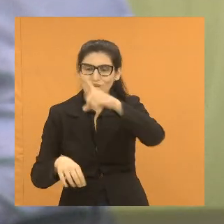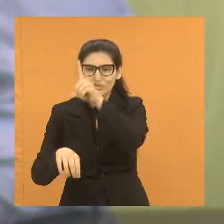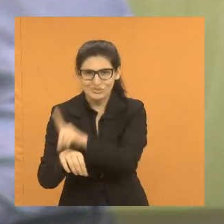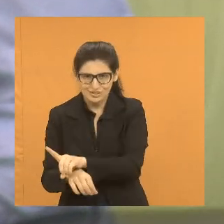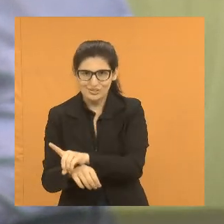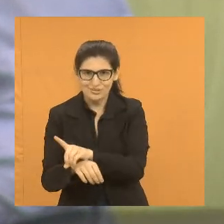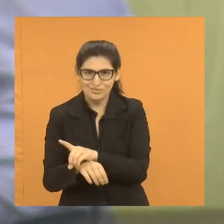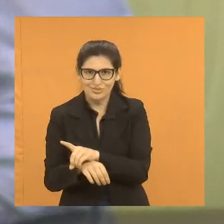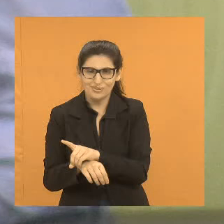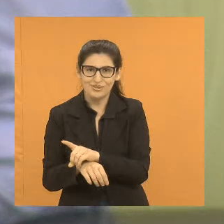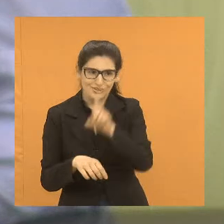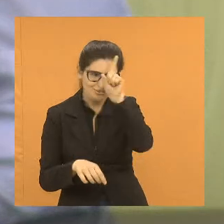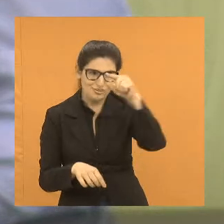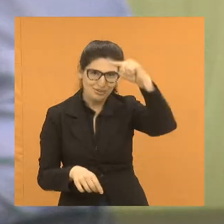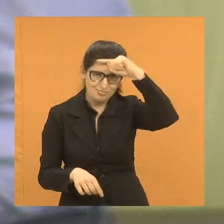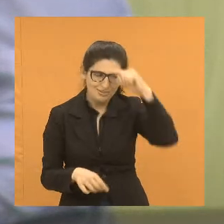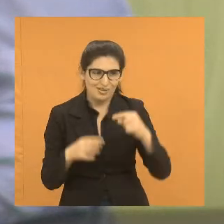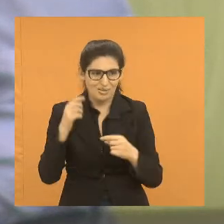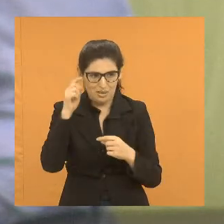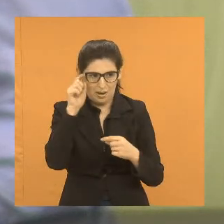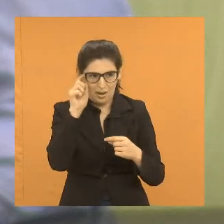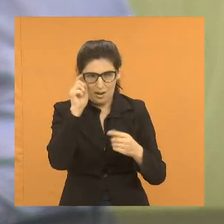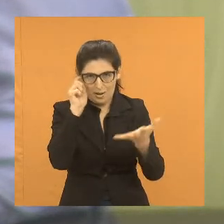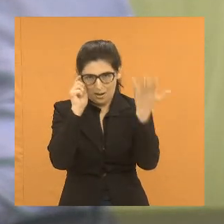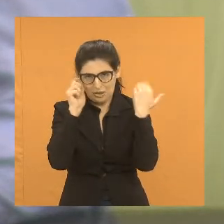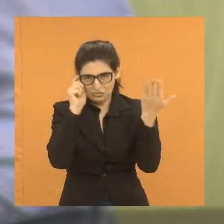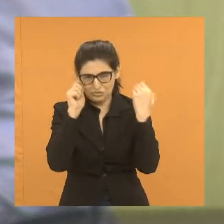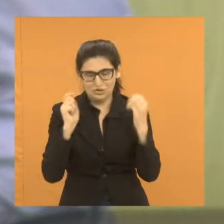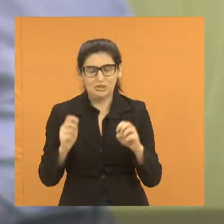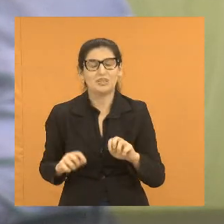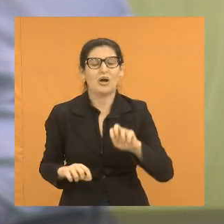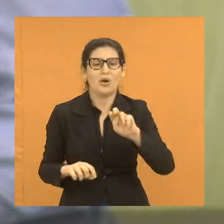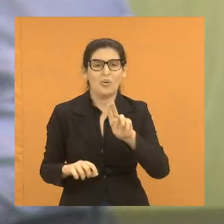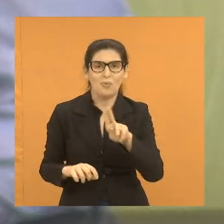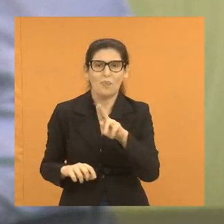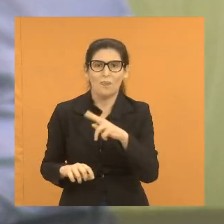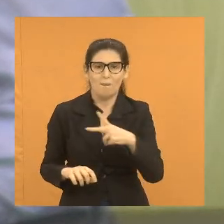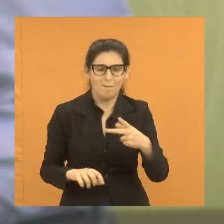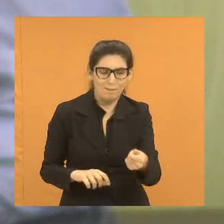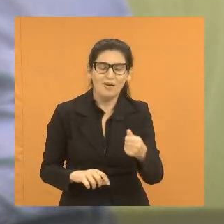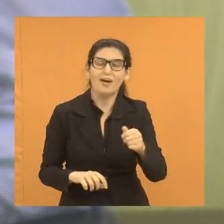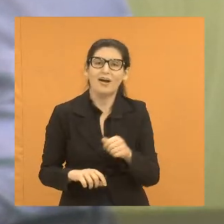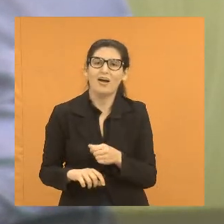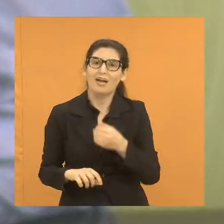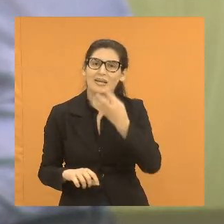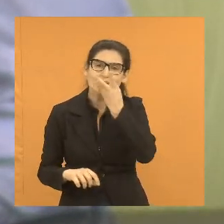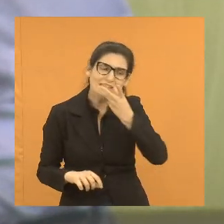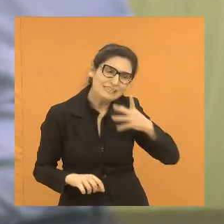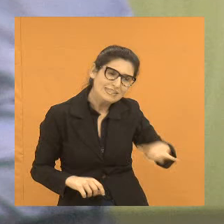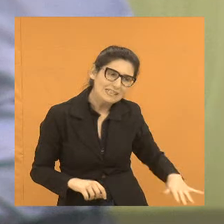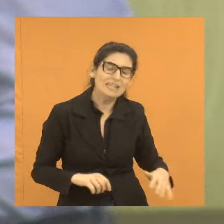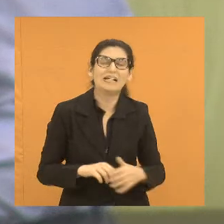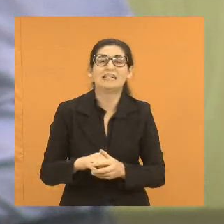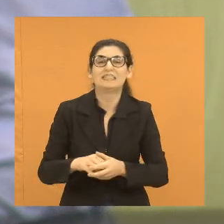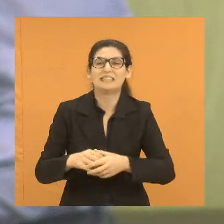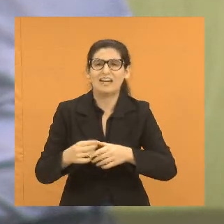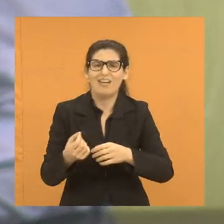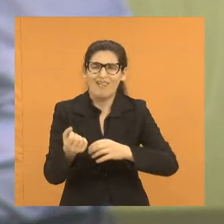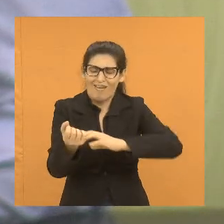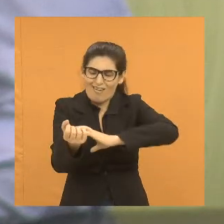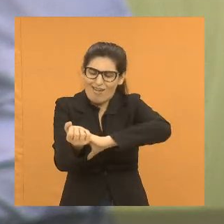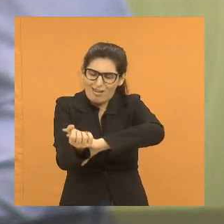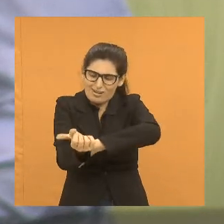de saúde. O antigo UPA infantil era ligado às doenças infecto-contagiosas,